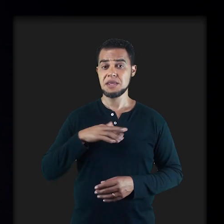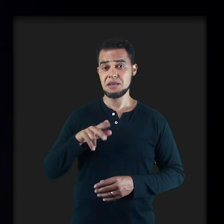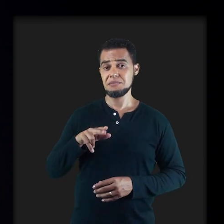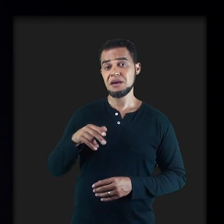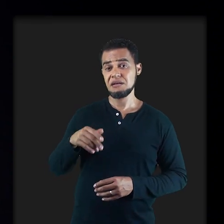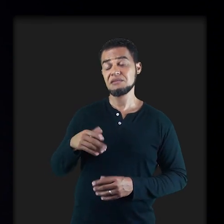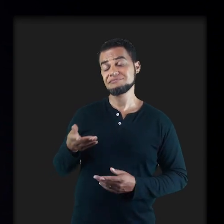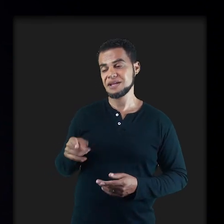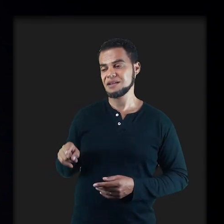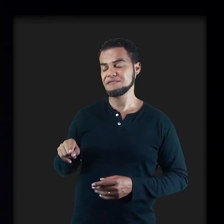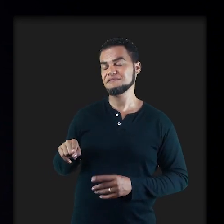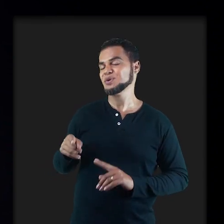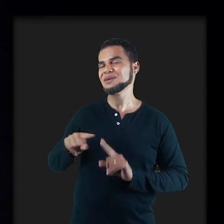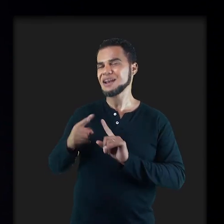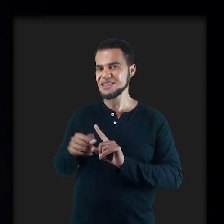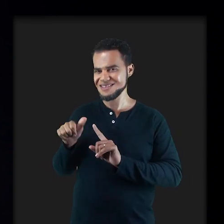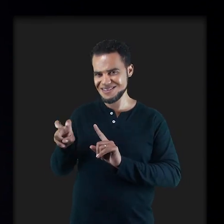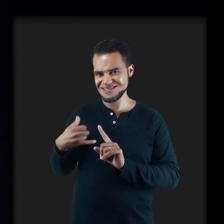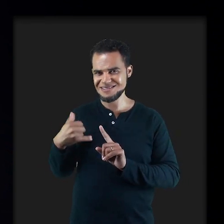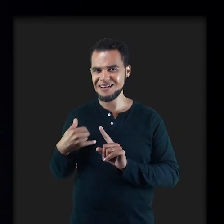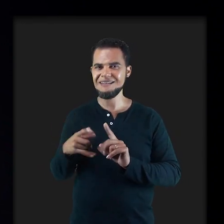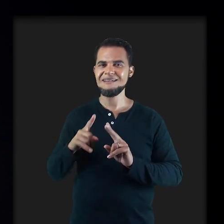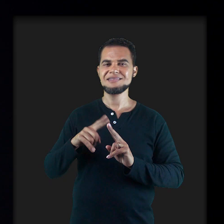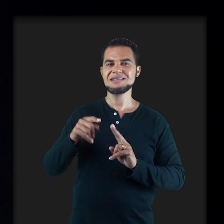a minha irmã com 15 anos, eu com 18.